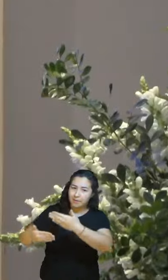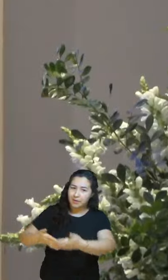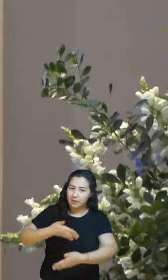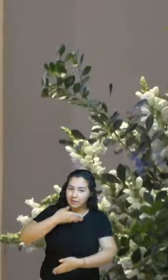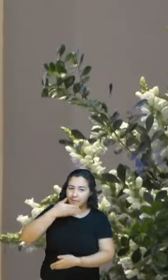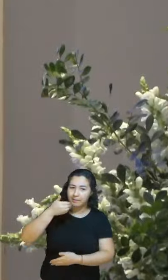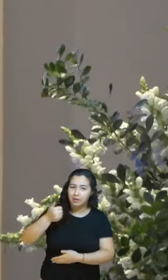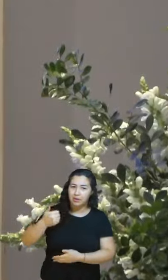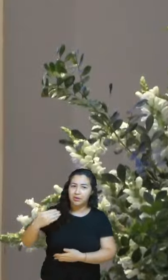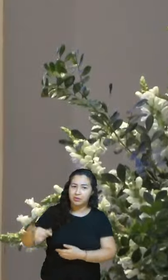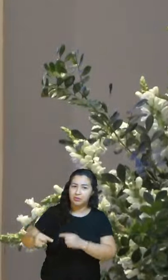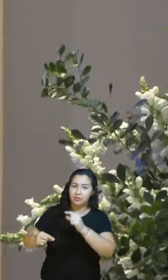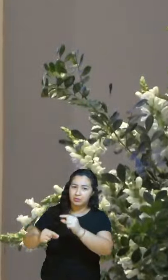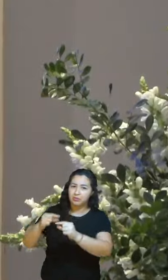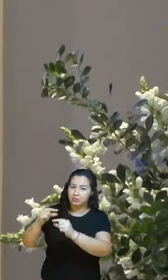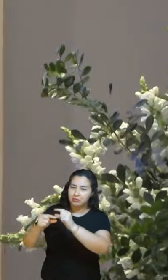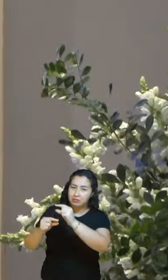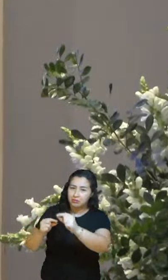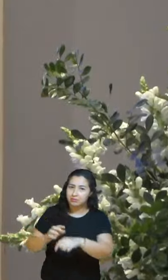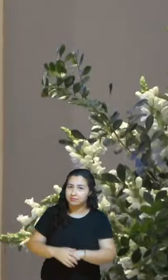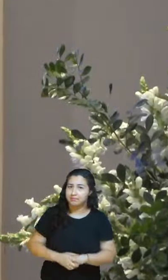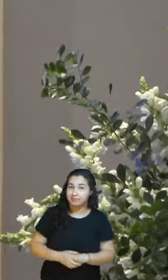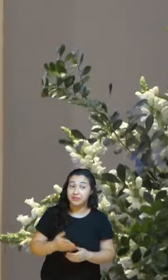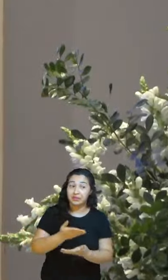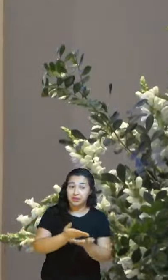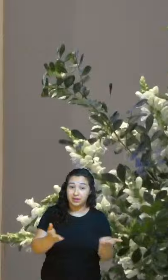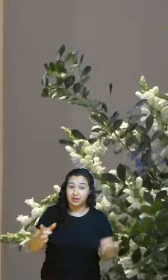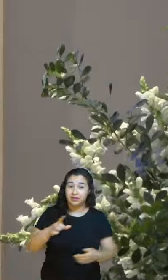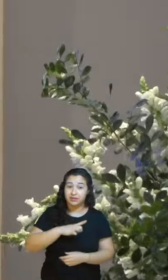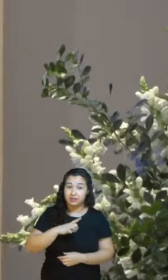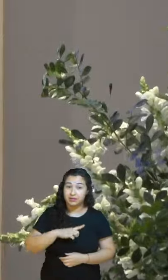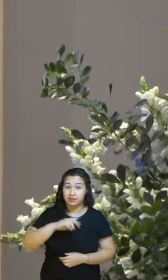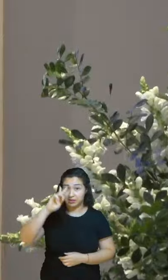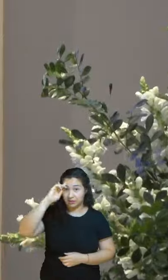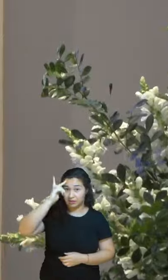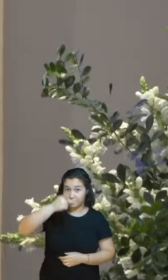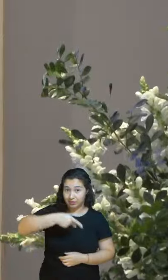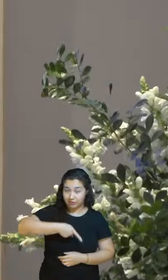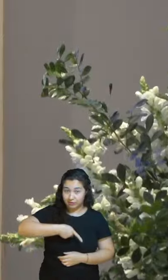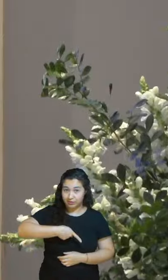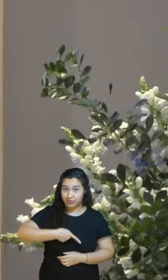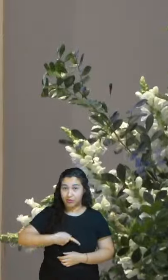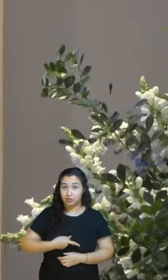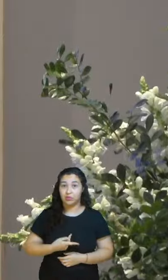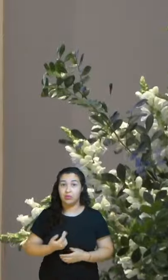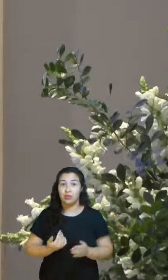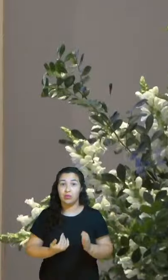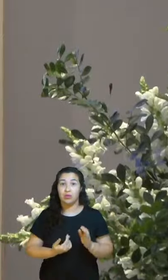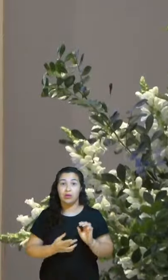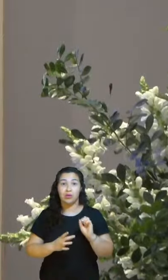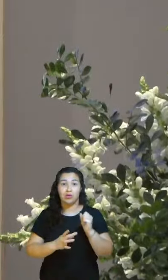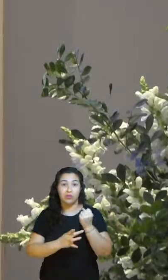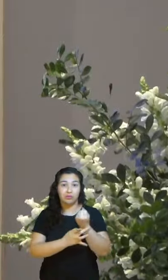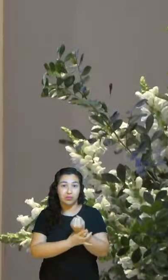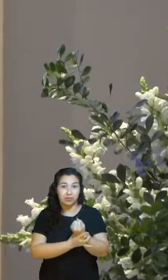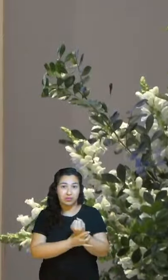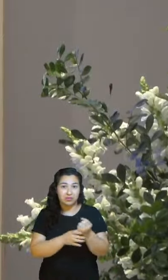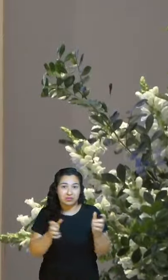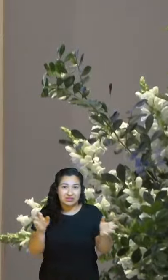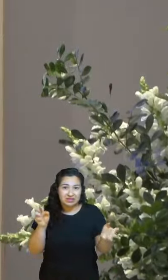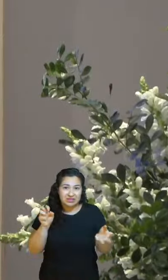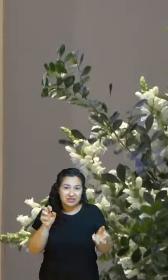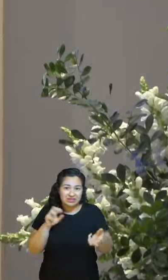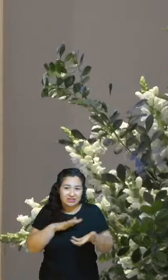tempo e vão tendo as suas garantias individuais cada vez mais espremidas pelo